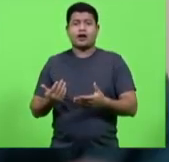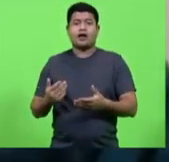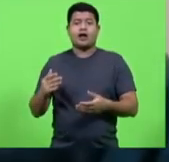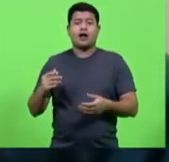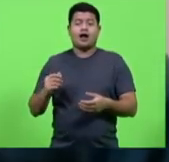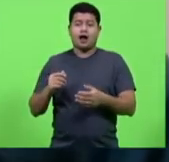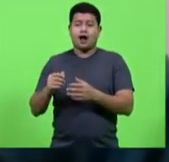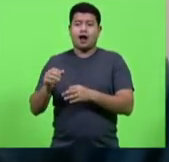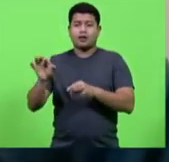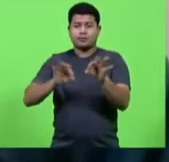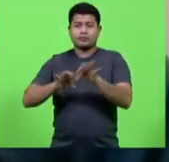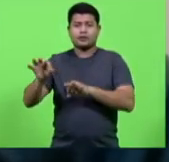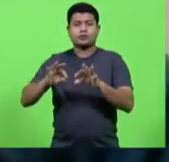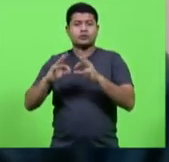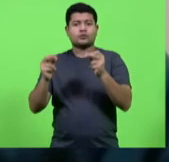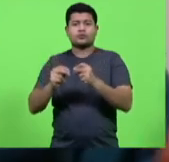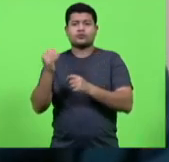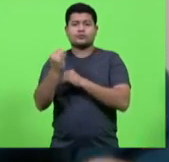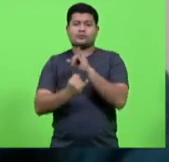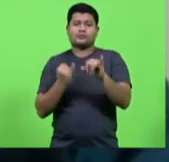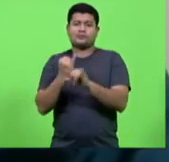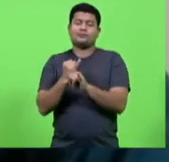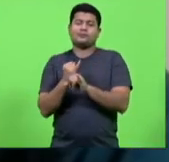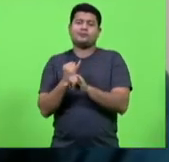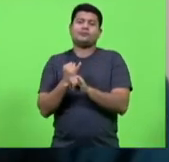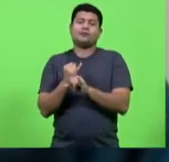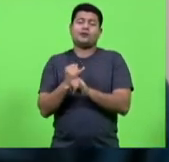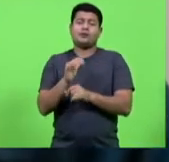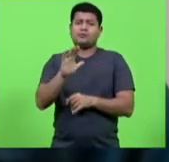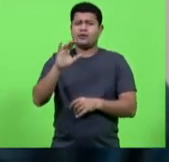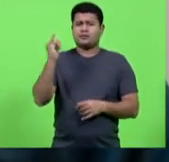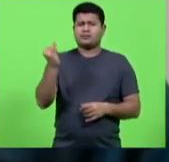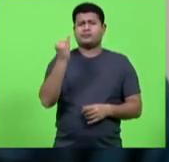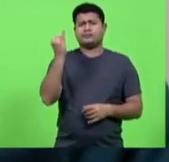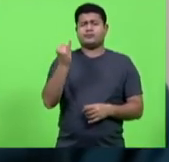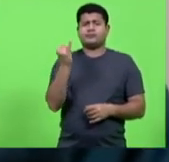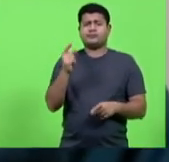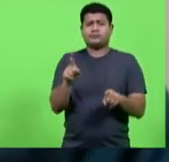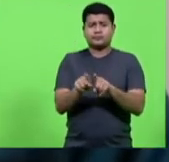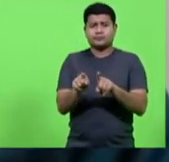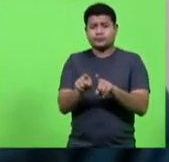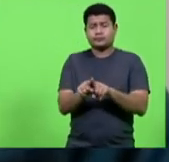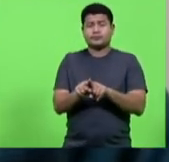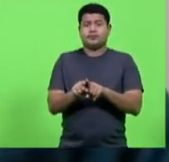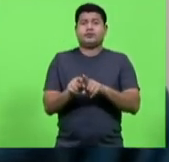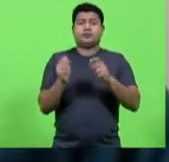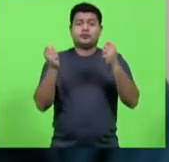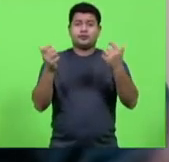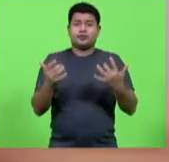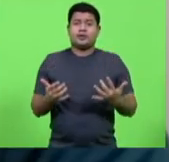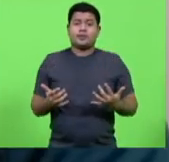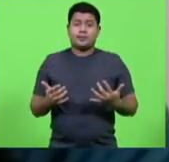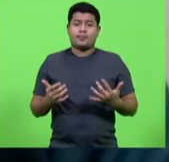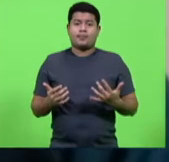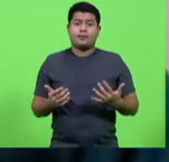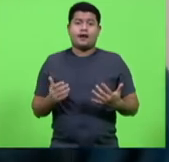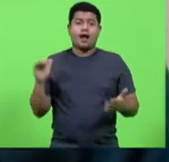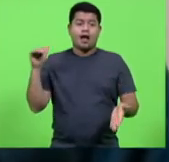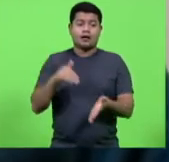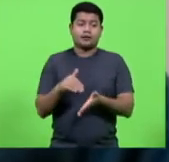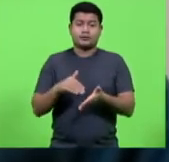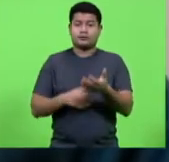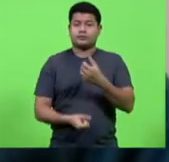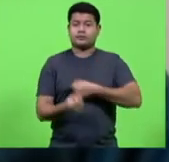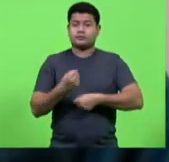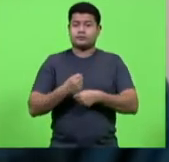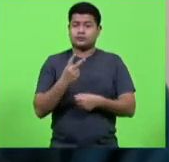formato virtual. Mas é importante também de mencionar que até